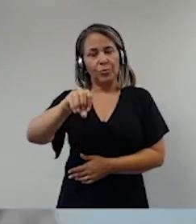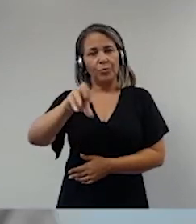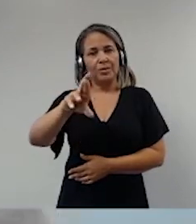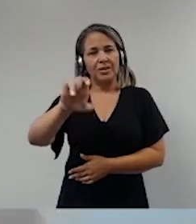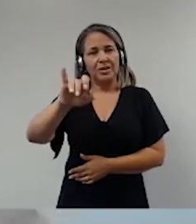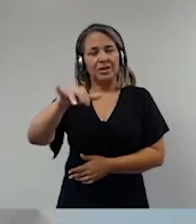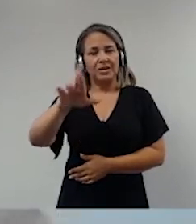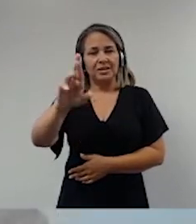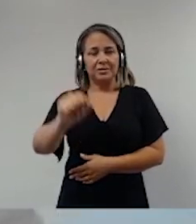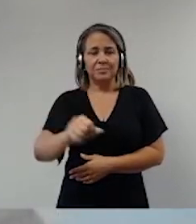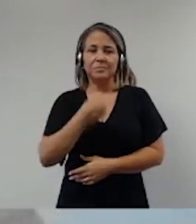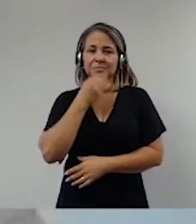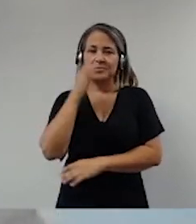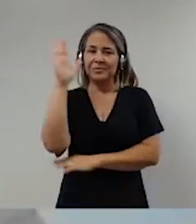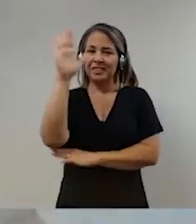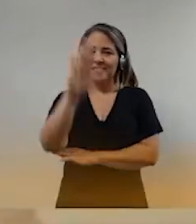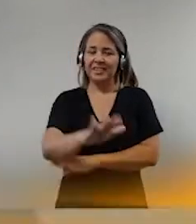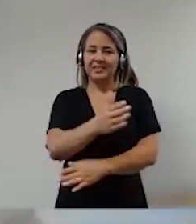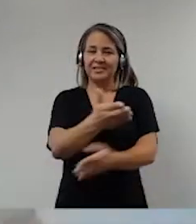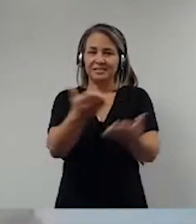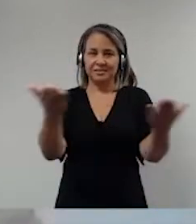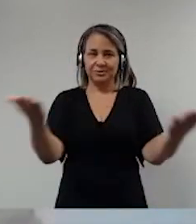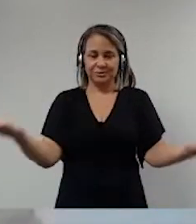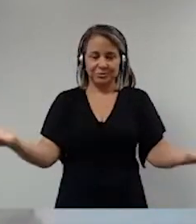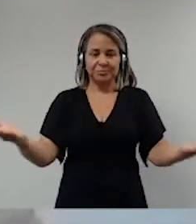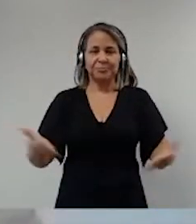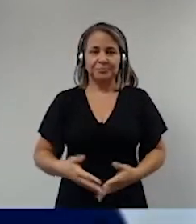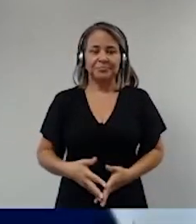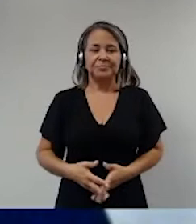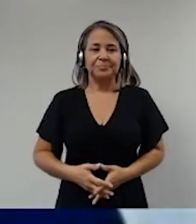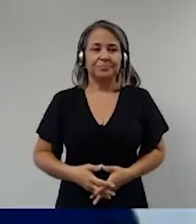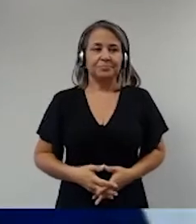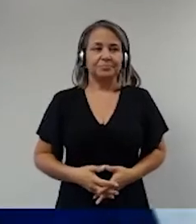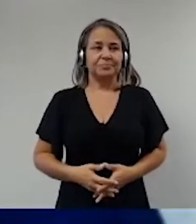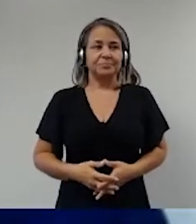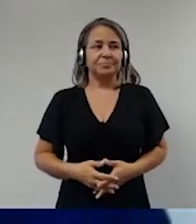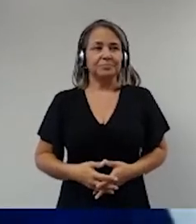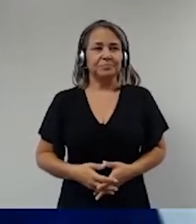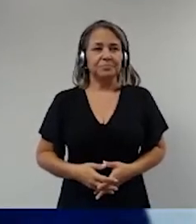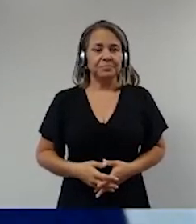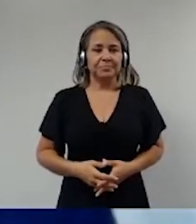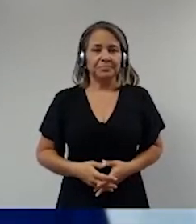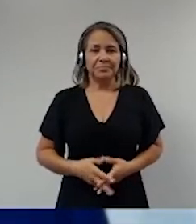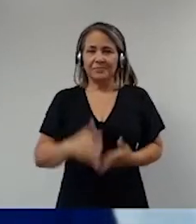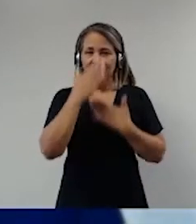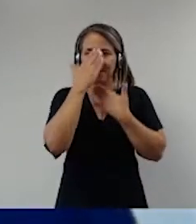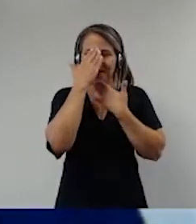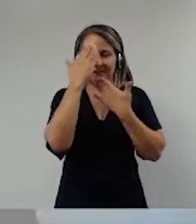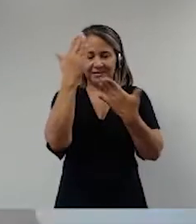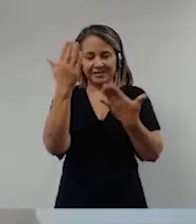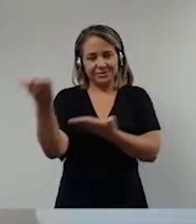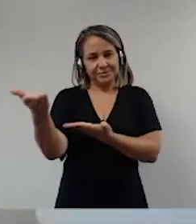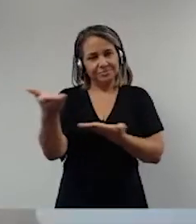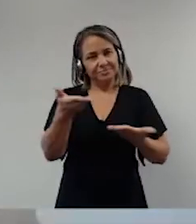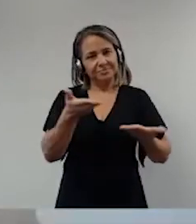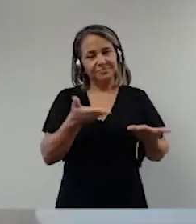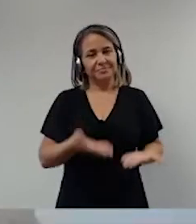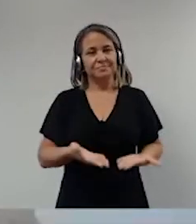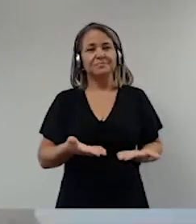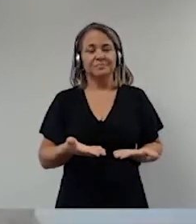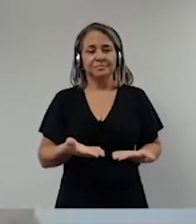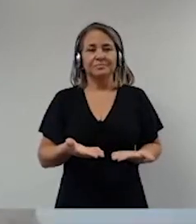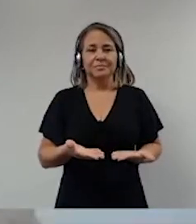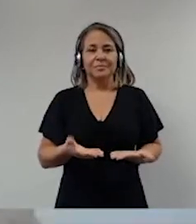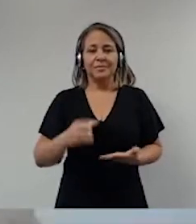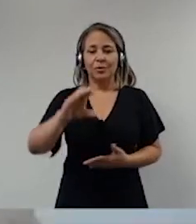Boa tarde a todas e a todos. Eu agradeço o convite